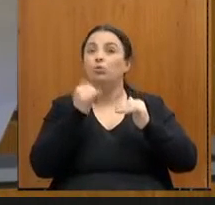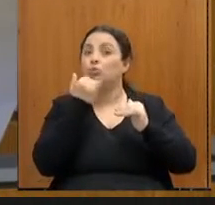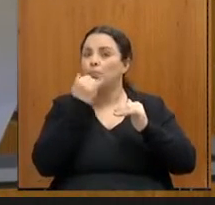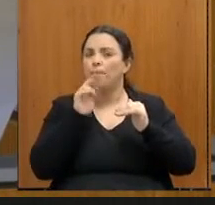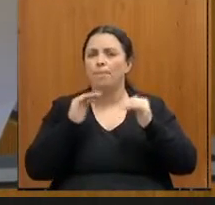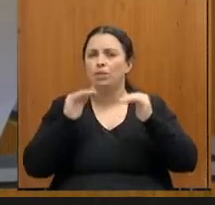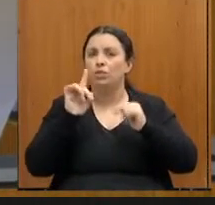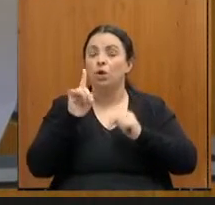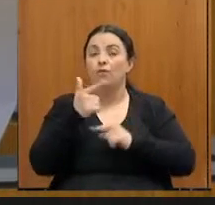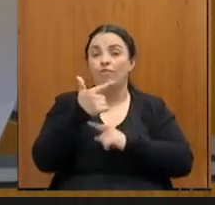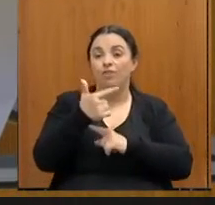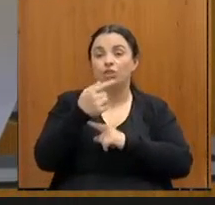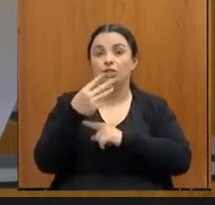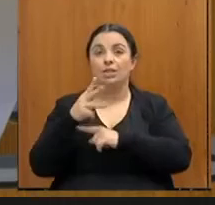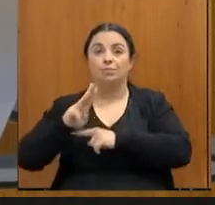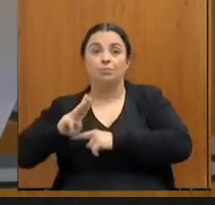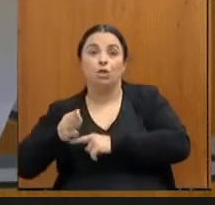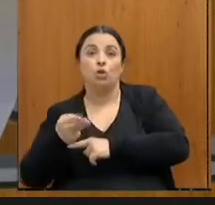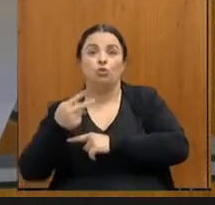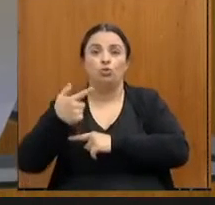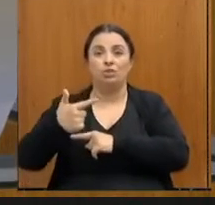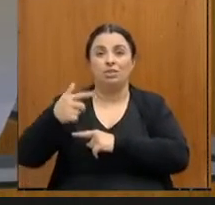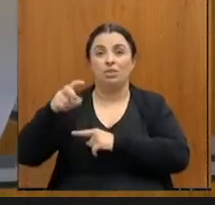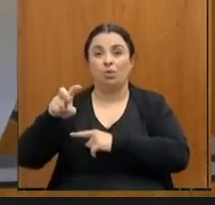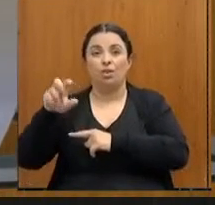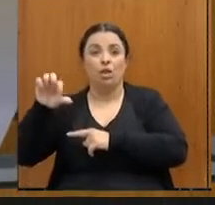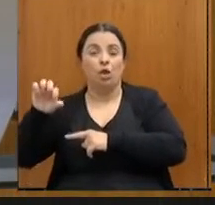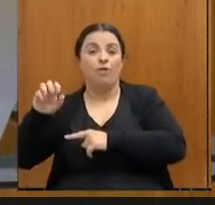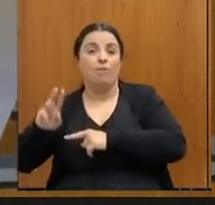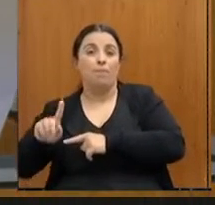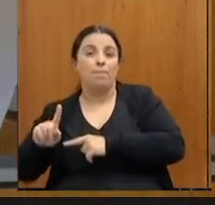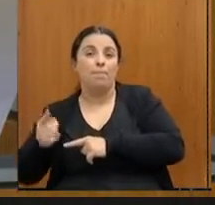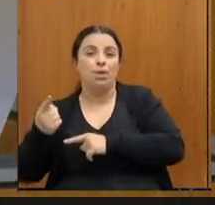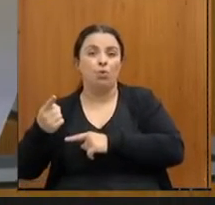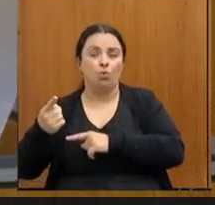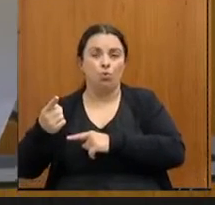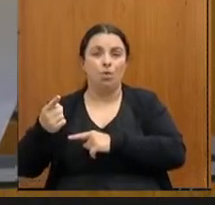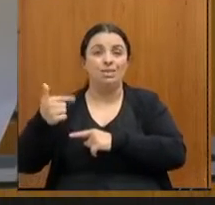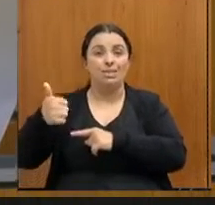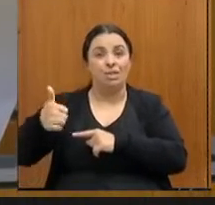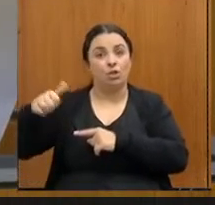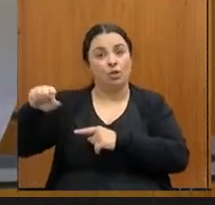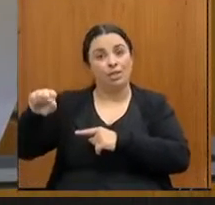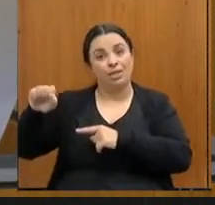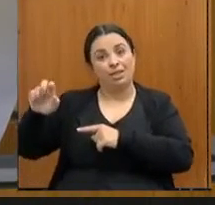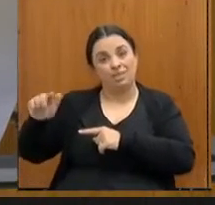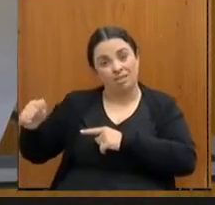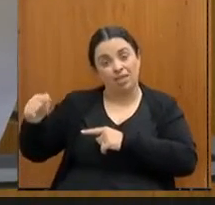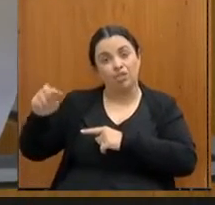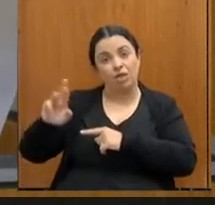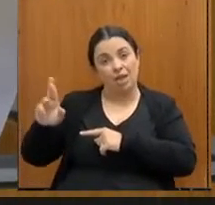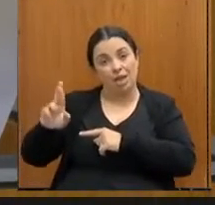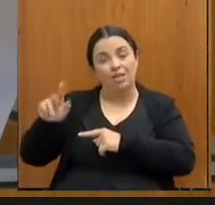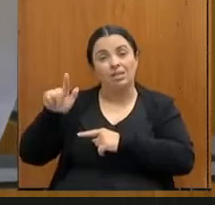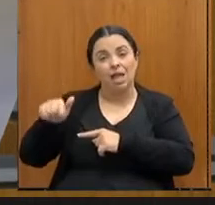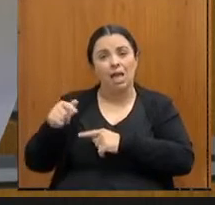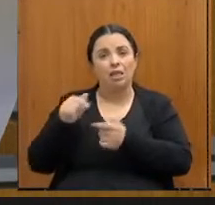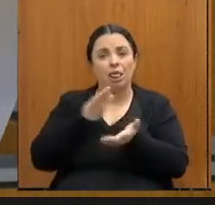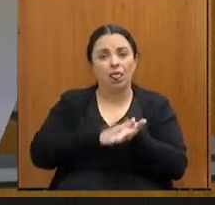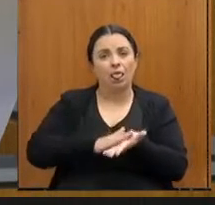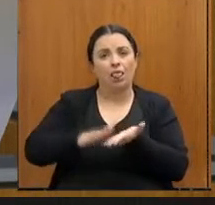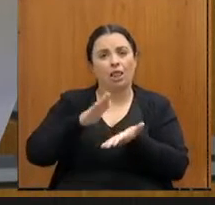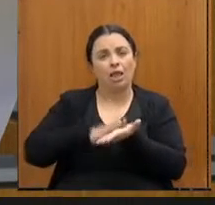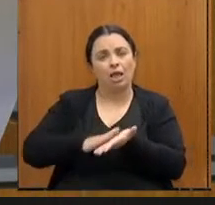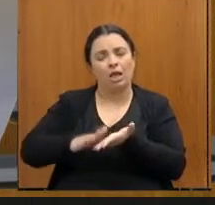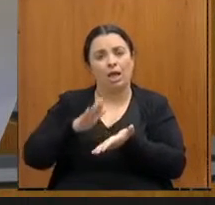reais 259 1.187 reais de despesas com salário do comitê de